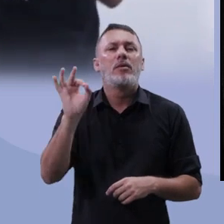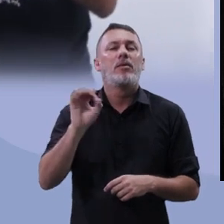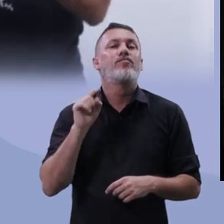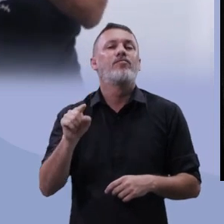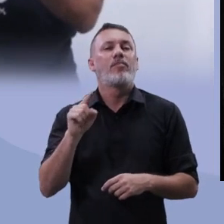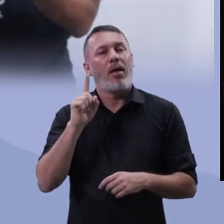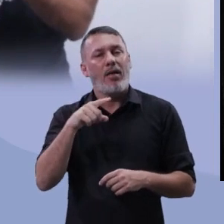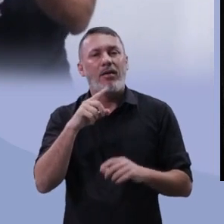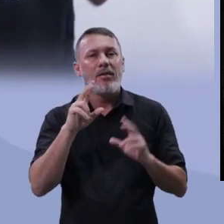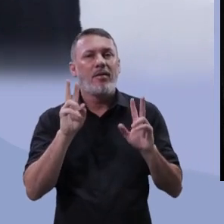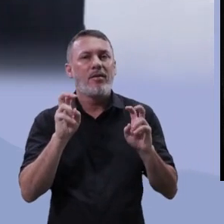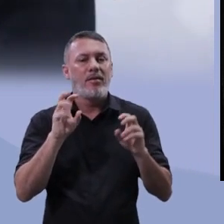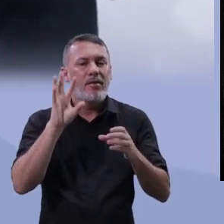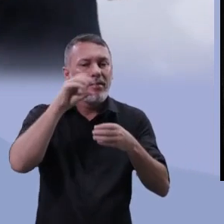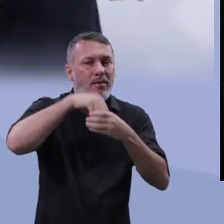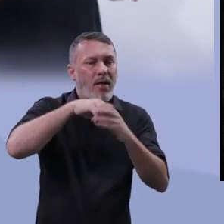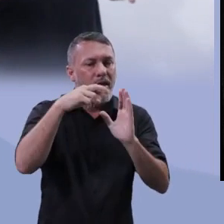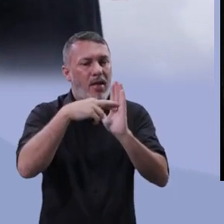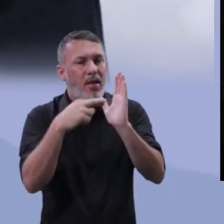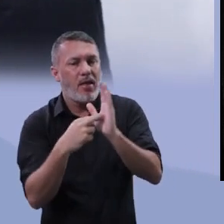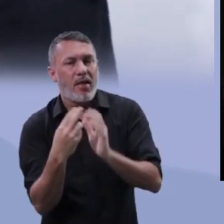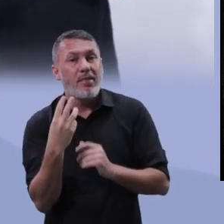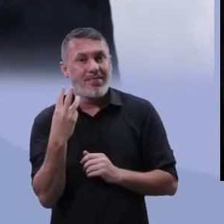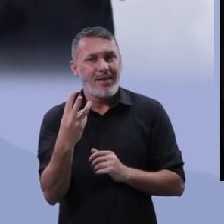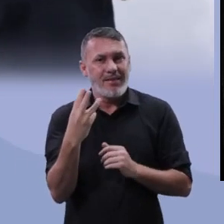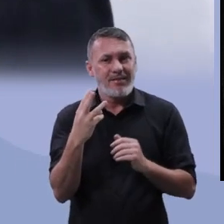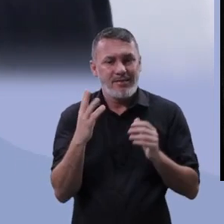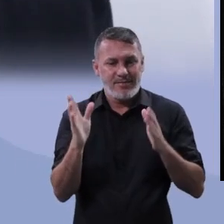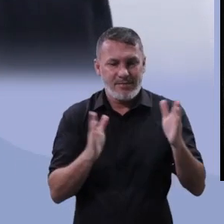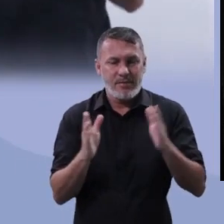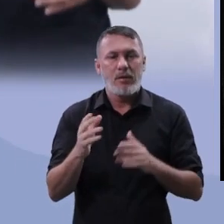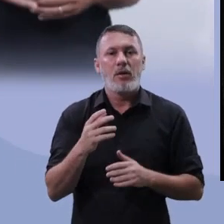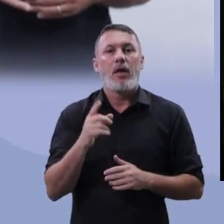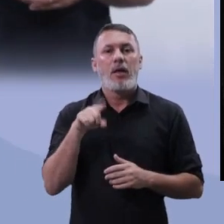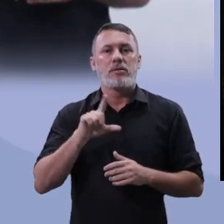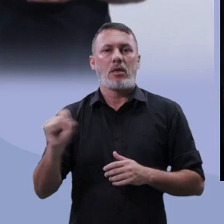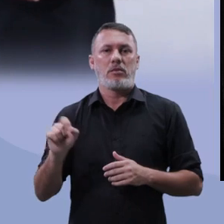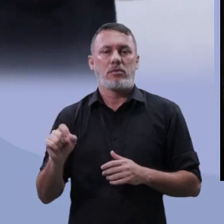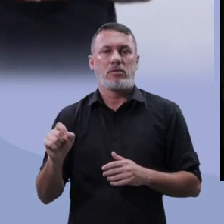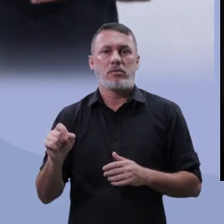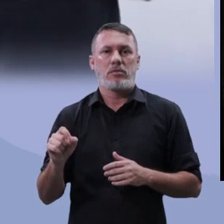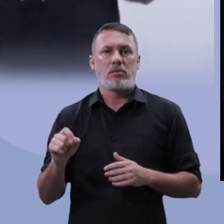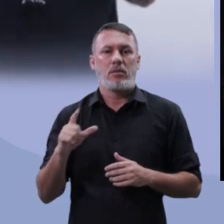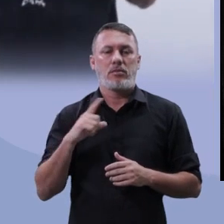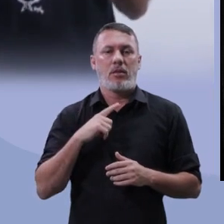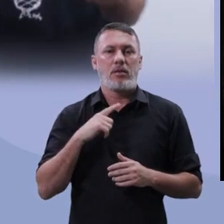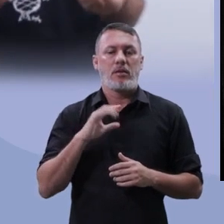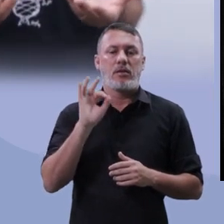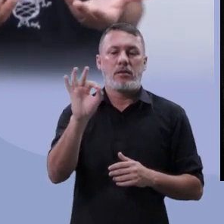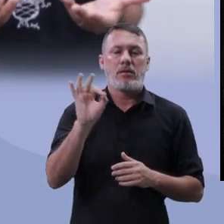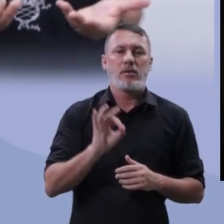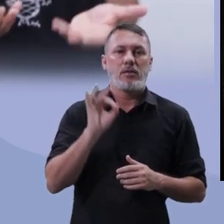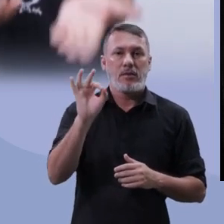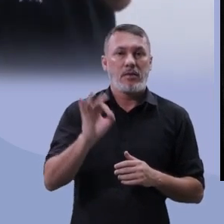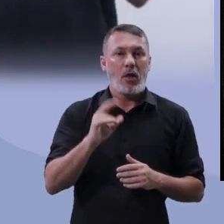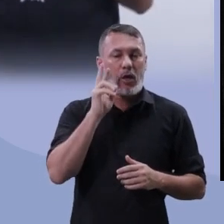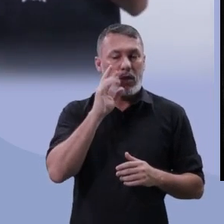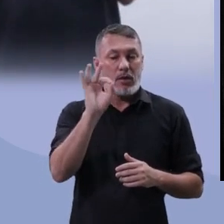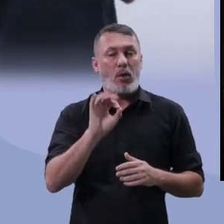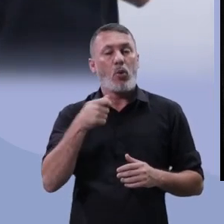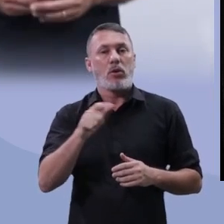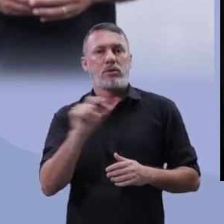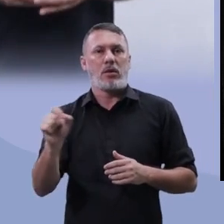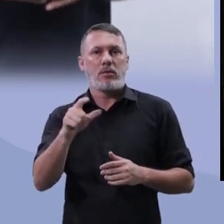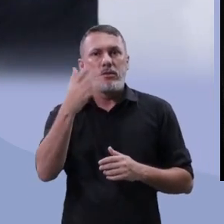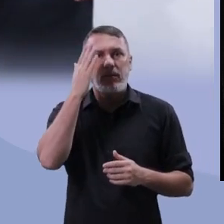A porcentagem é uma regra de 3, onde aparece o valor 100, né? Por cento. Então aparece